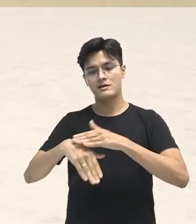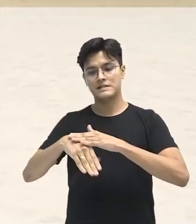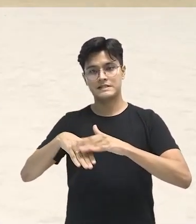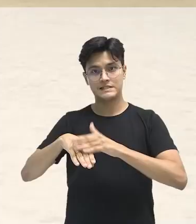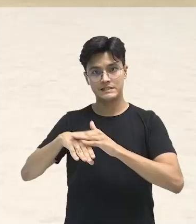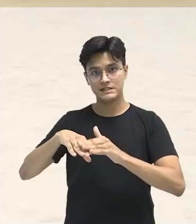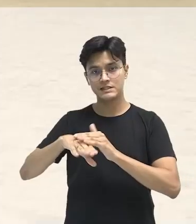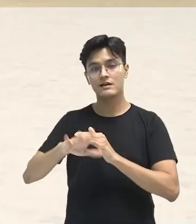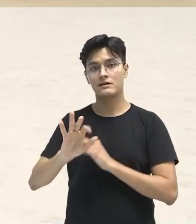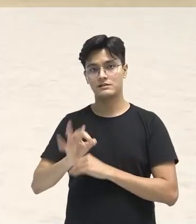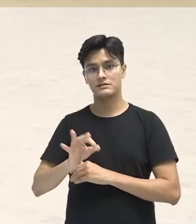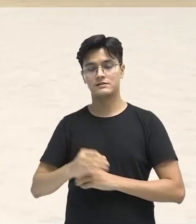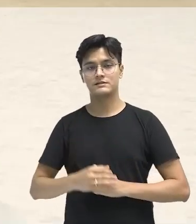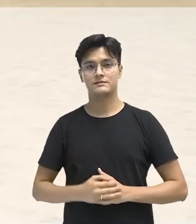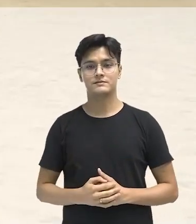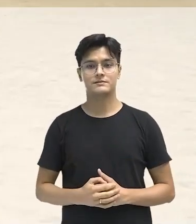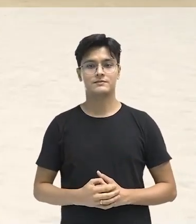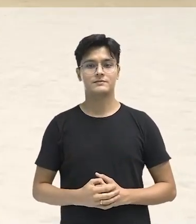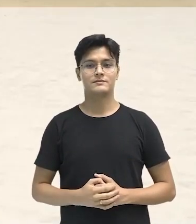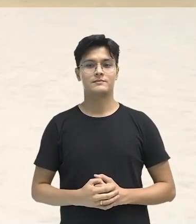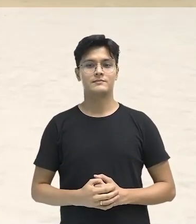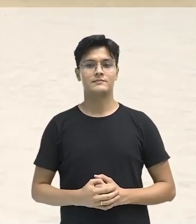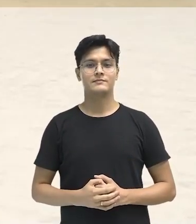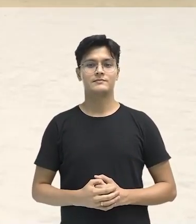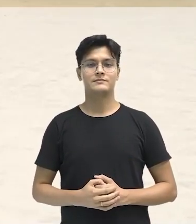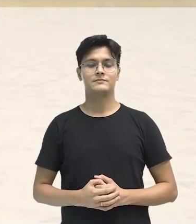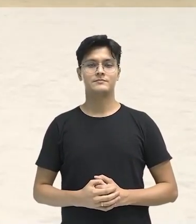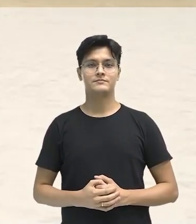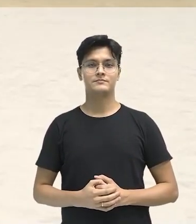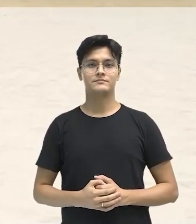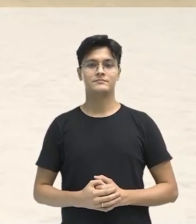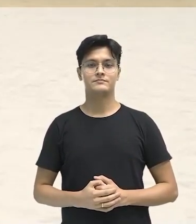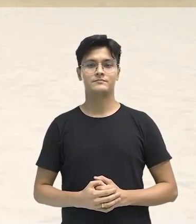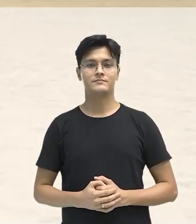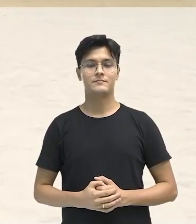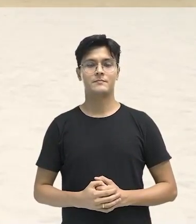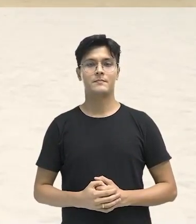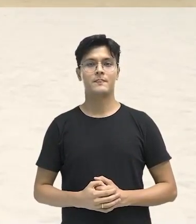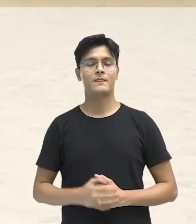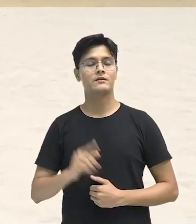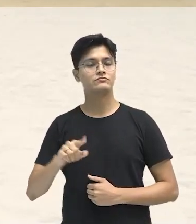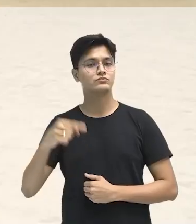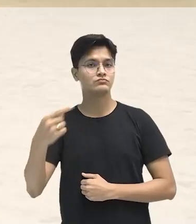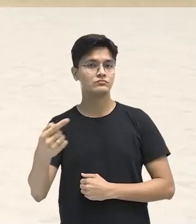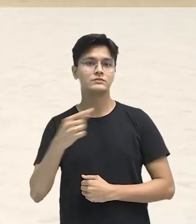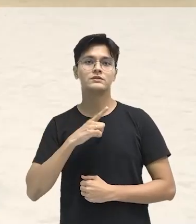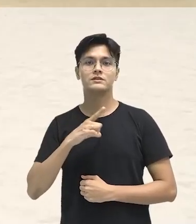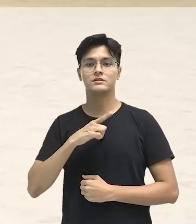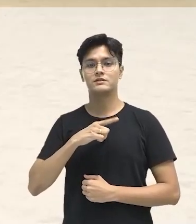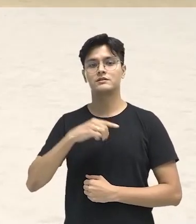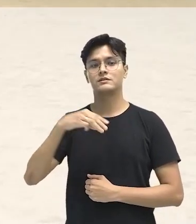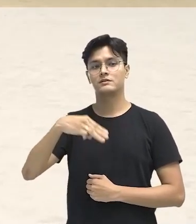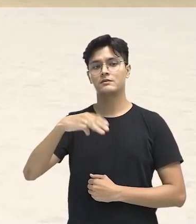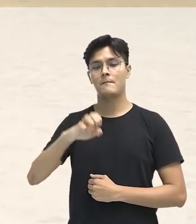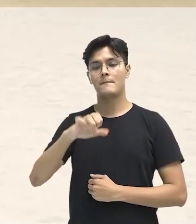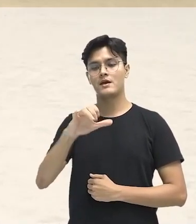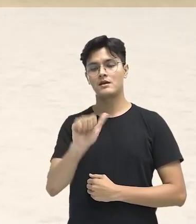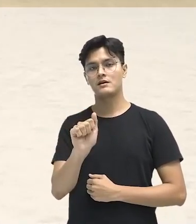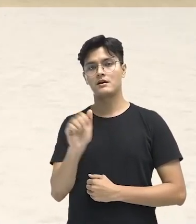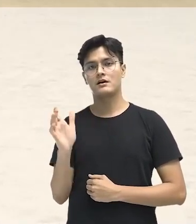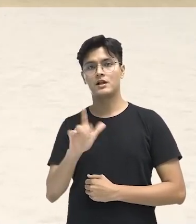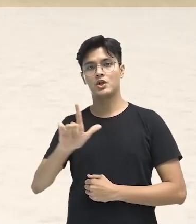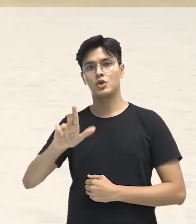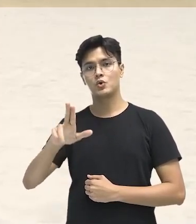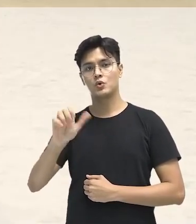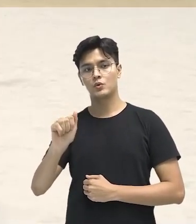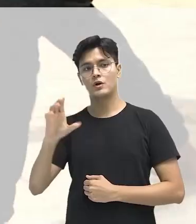é interna. Observem aí. Muito bem. Logo em seguida, nós temos o meia-lua de compasso, que